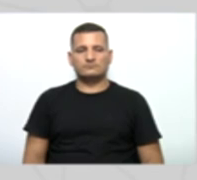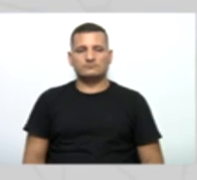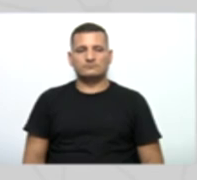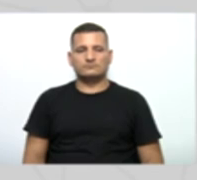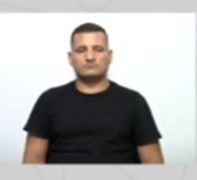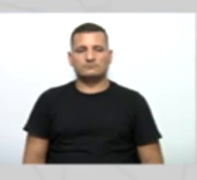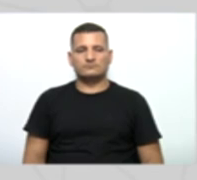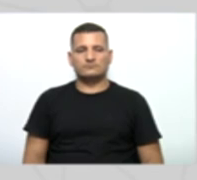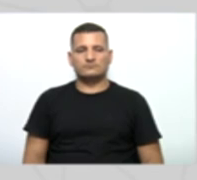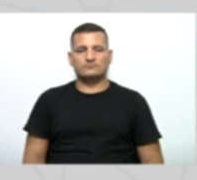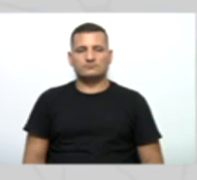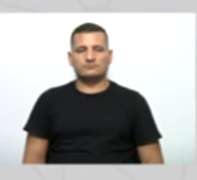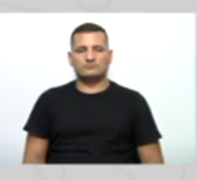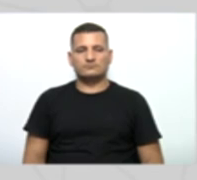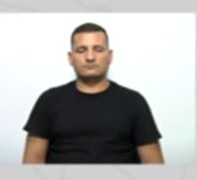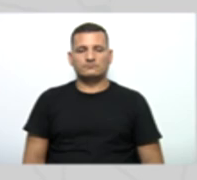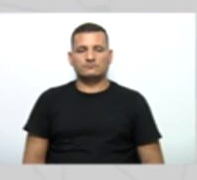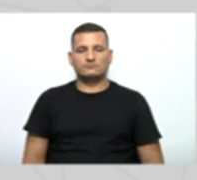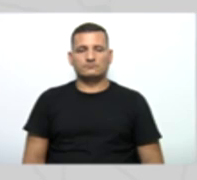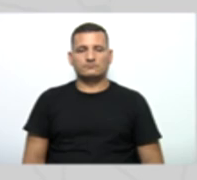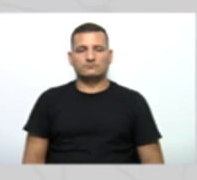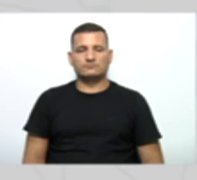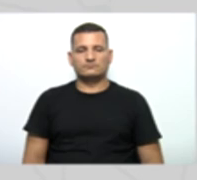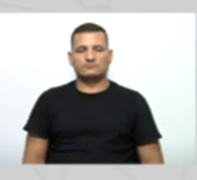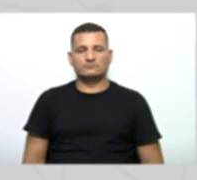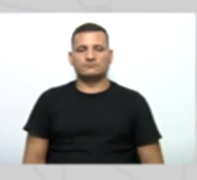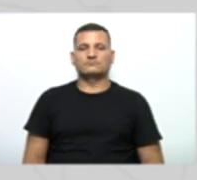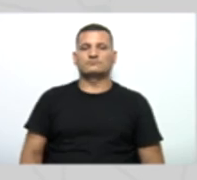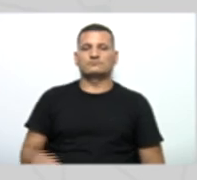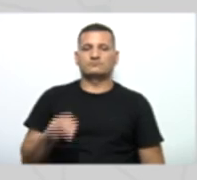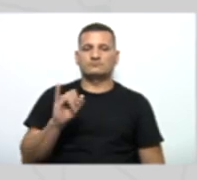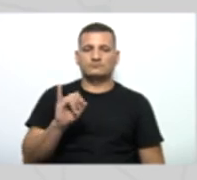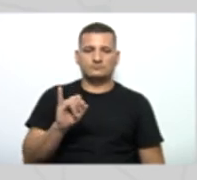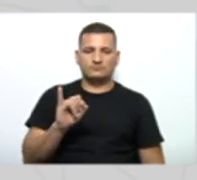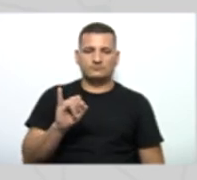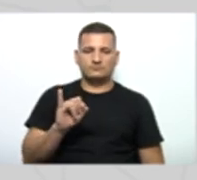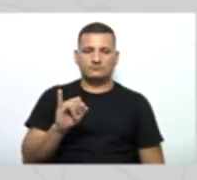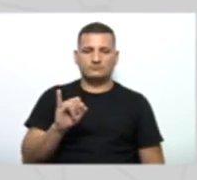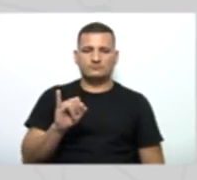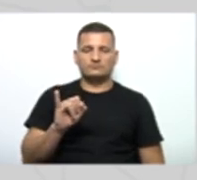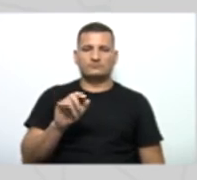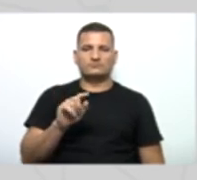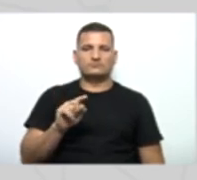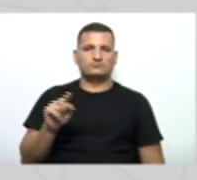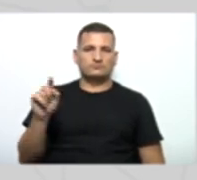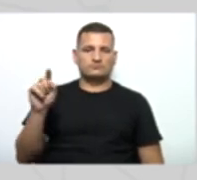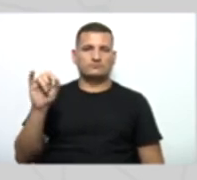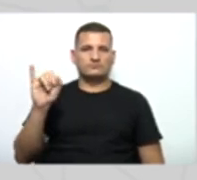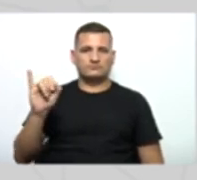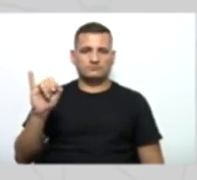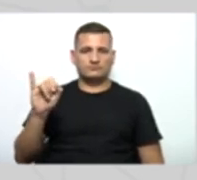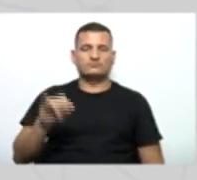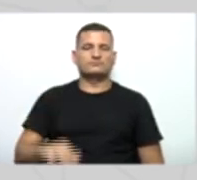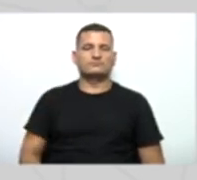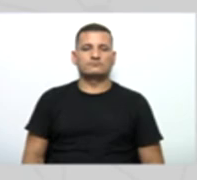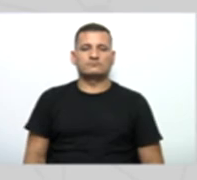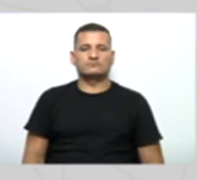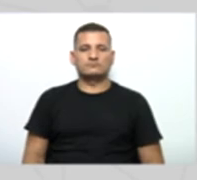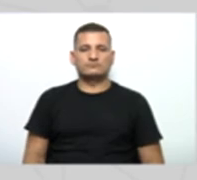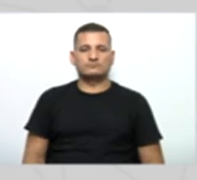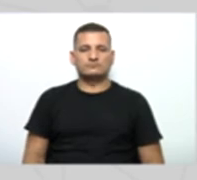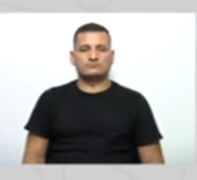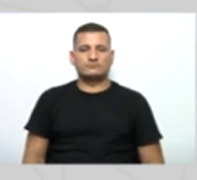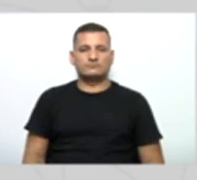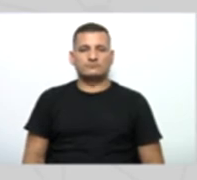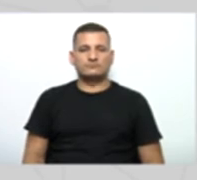idade. Beleza? Recebe o quê? O nosso parâmetro, o valor que vem junto com o parâmetro i.